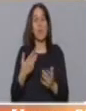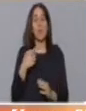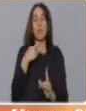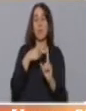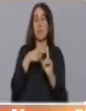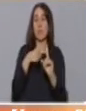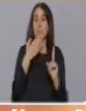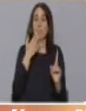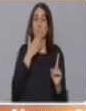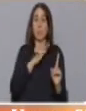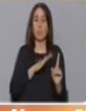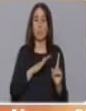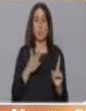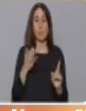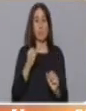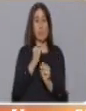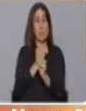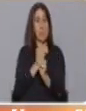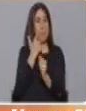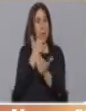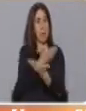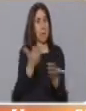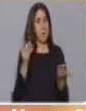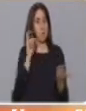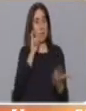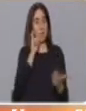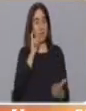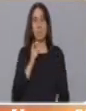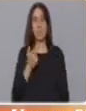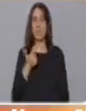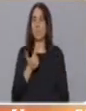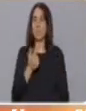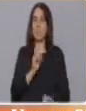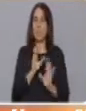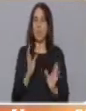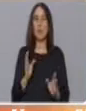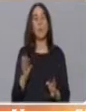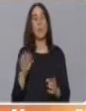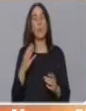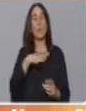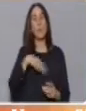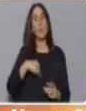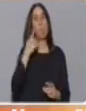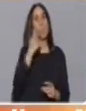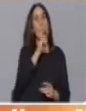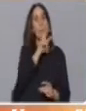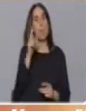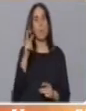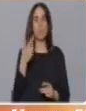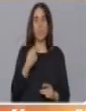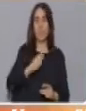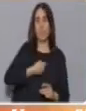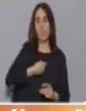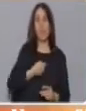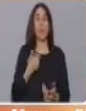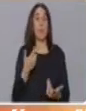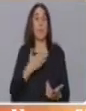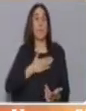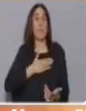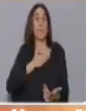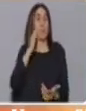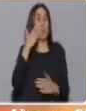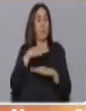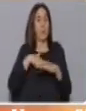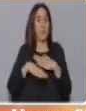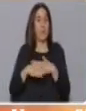que tens sempre trabalho garantido, conheces o mundo e és paga para isso. Eu sou paga para fazer o que mais amo, portanto, efetivamente, não posso queixar. E